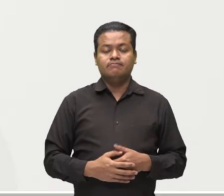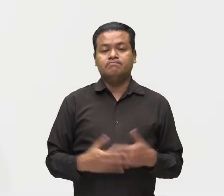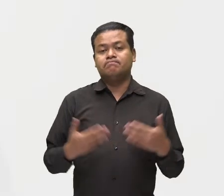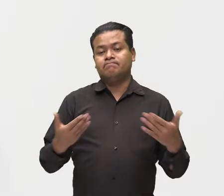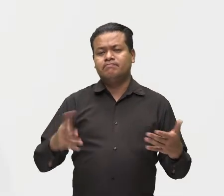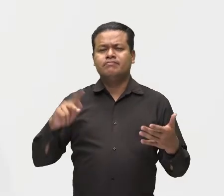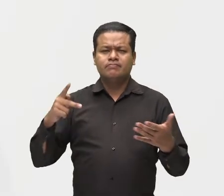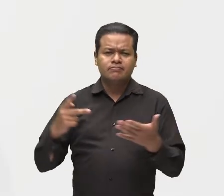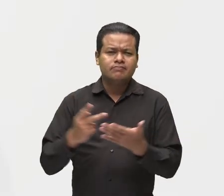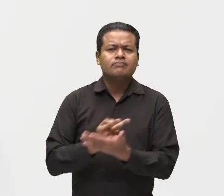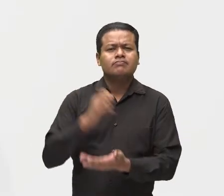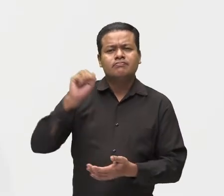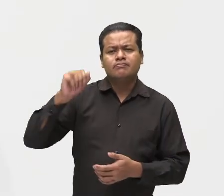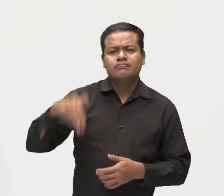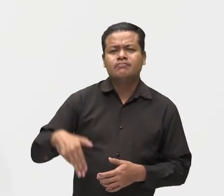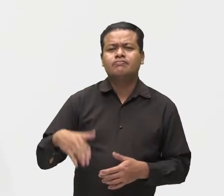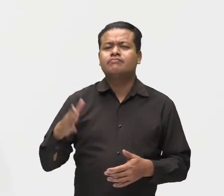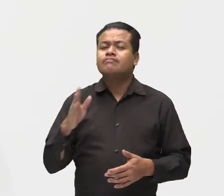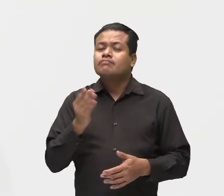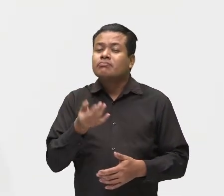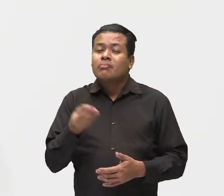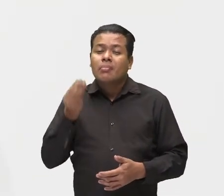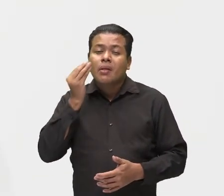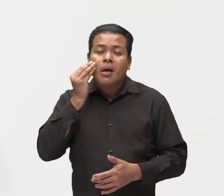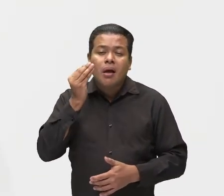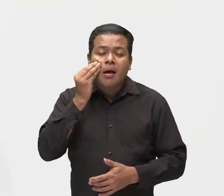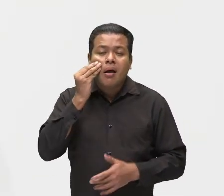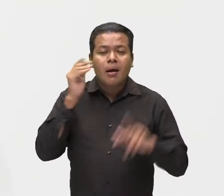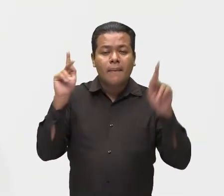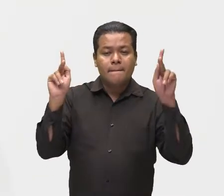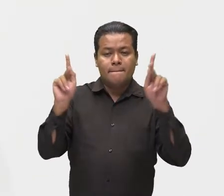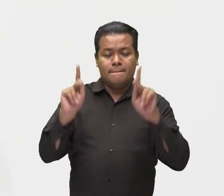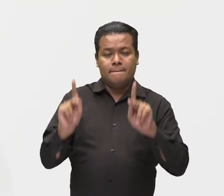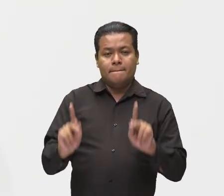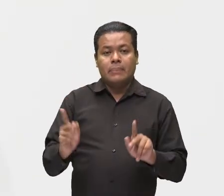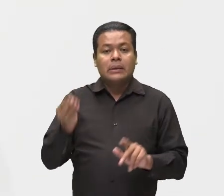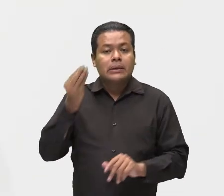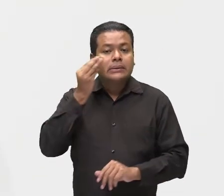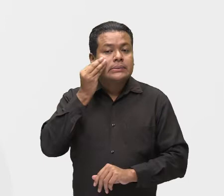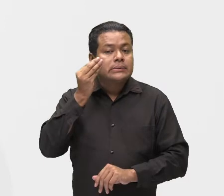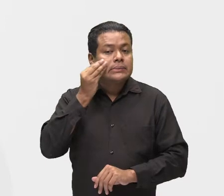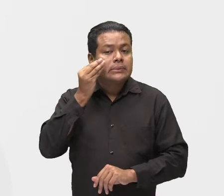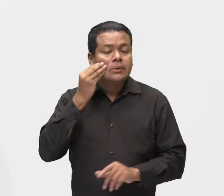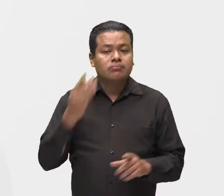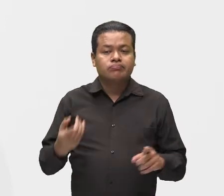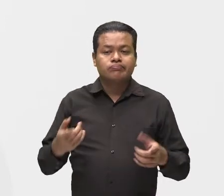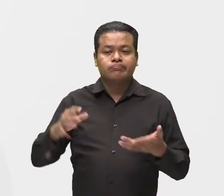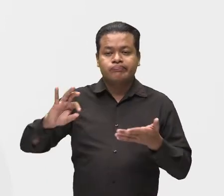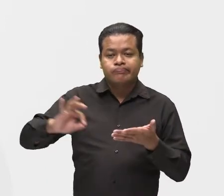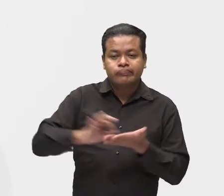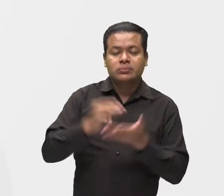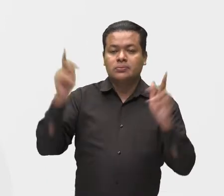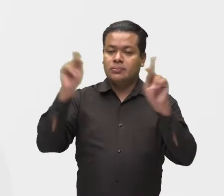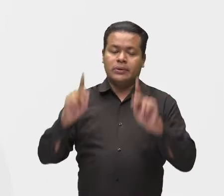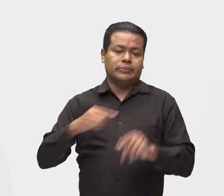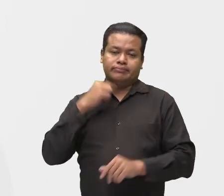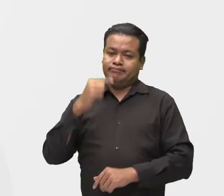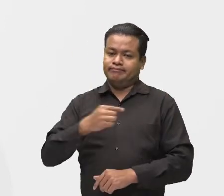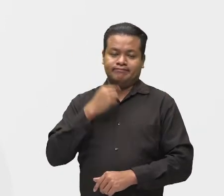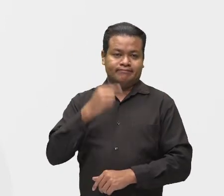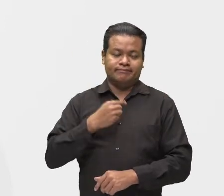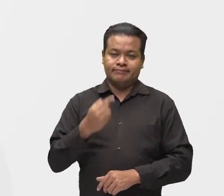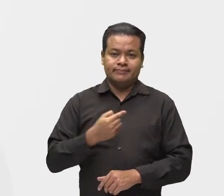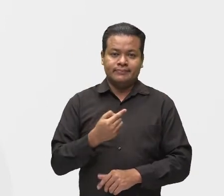né, ao longo do tempo, algumas tentativas de paz, né? Tentativas de acordos de paz, mas isso acabou não acontecendo.